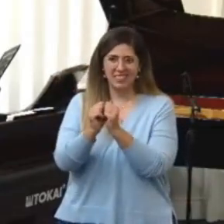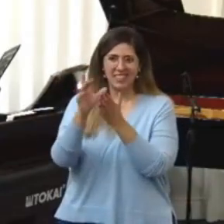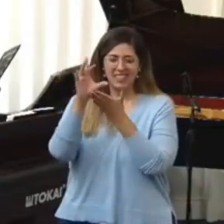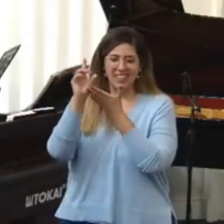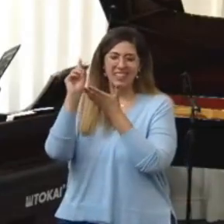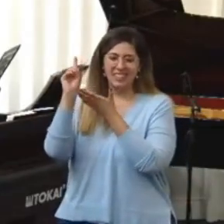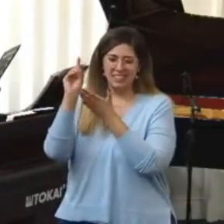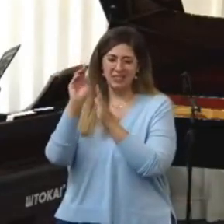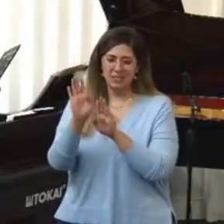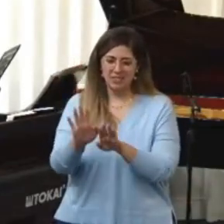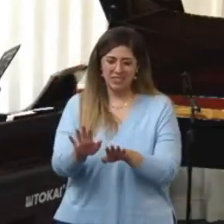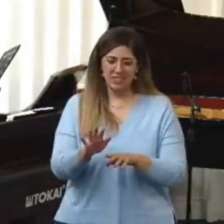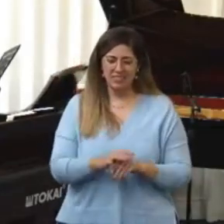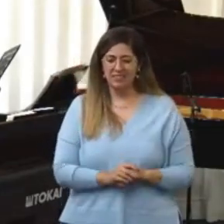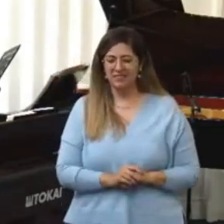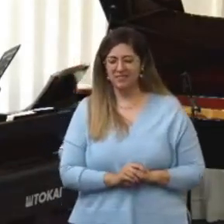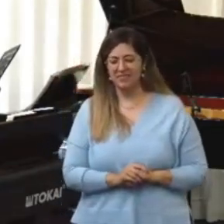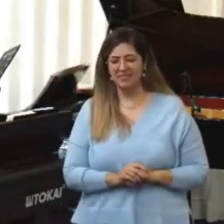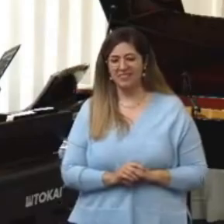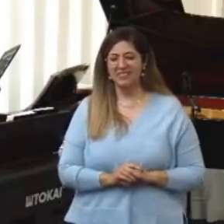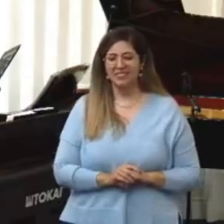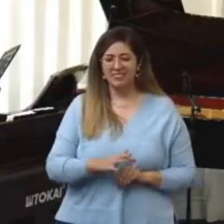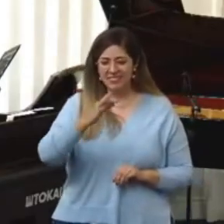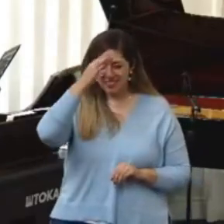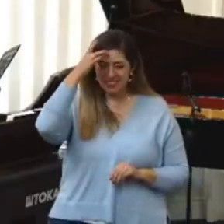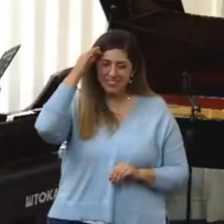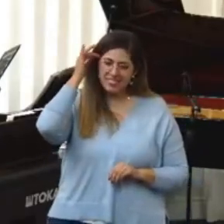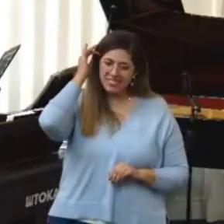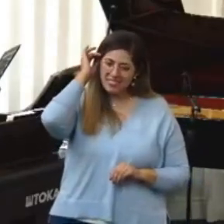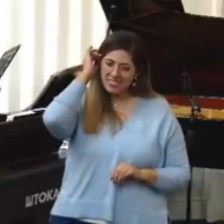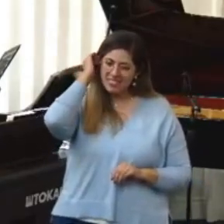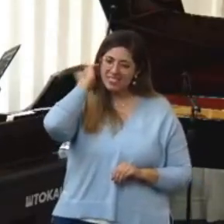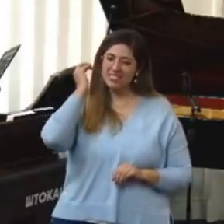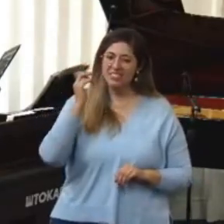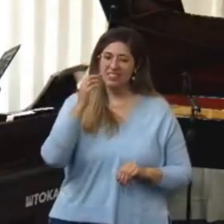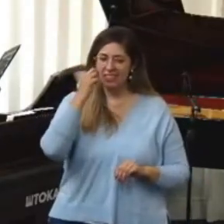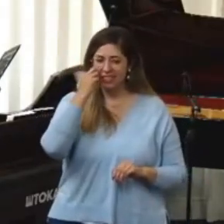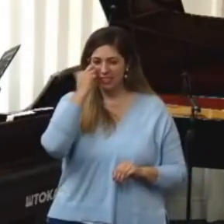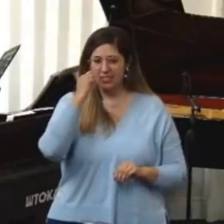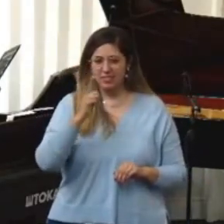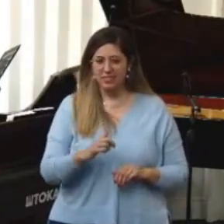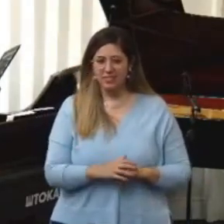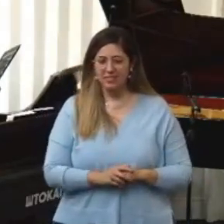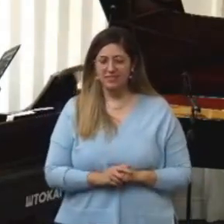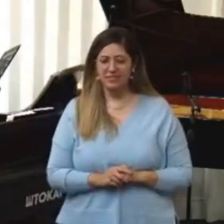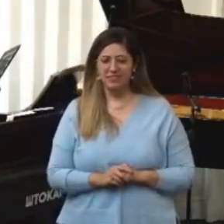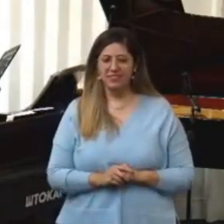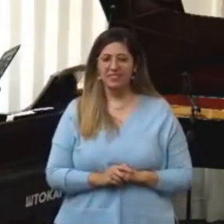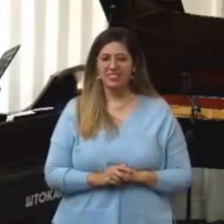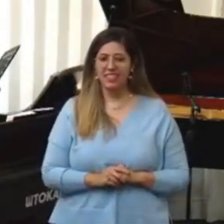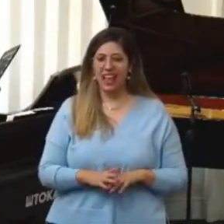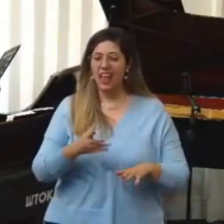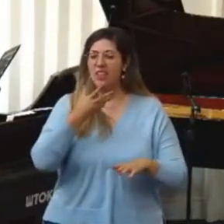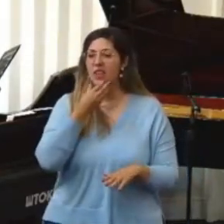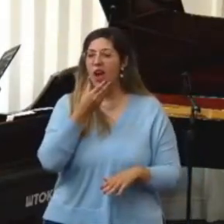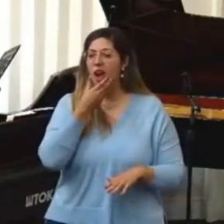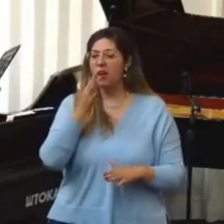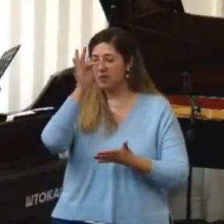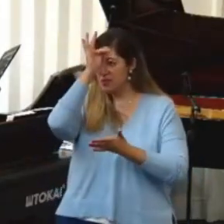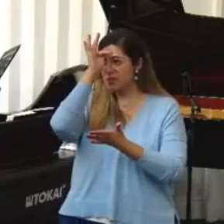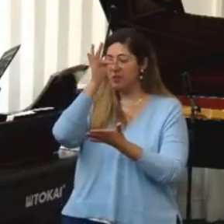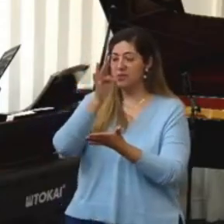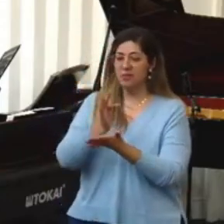o autor aos Hebreus, falando sobre os homens de fé do Antigo Testamento, ele disse: